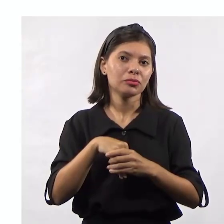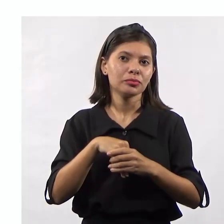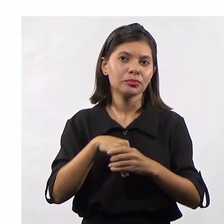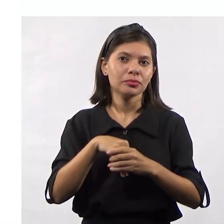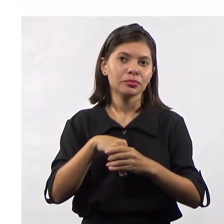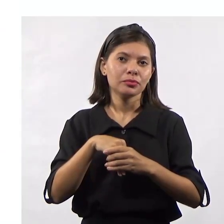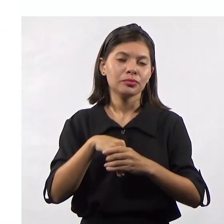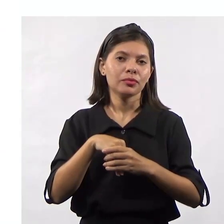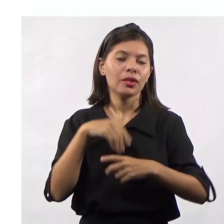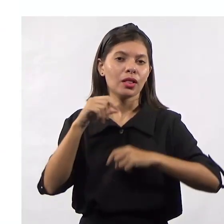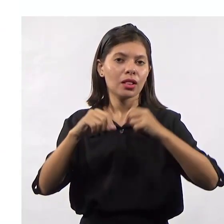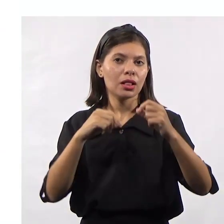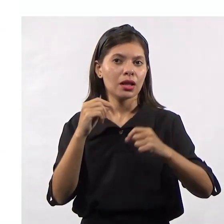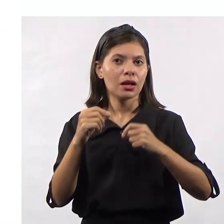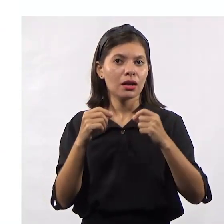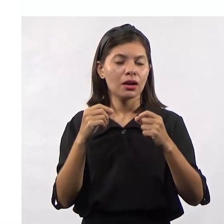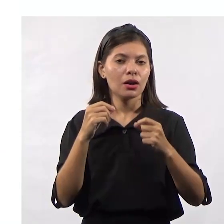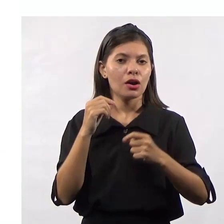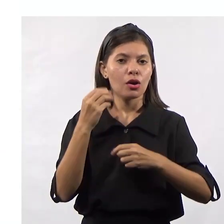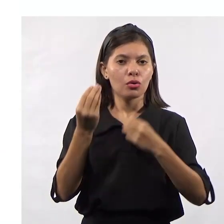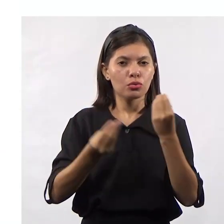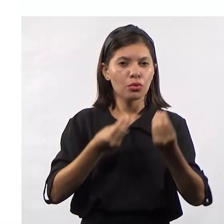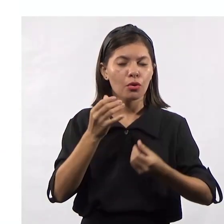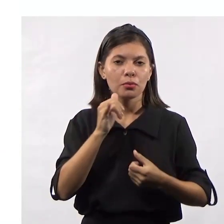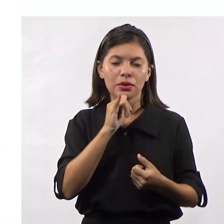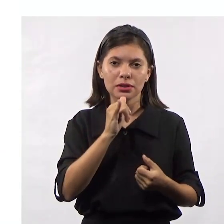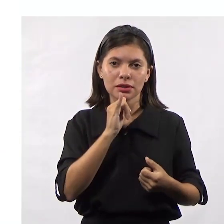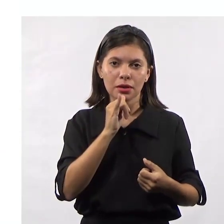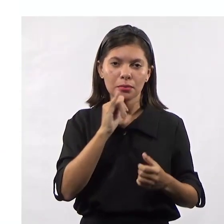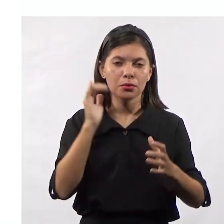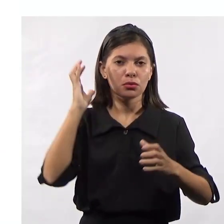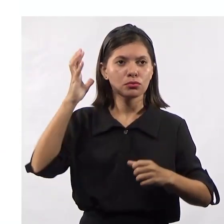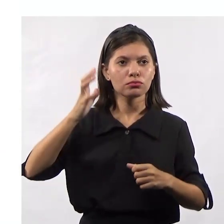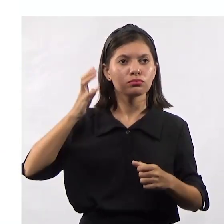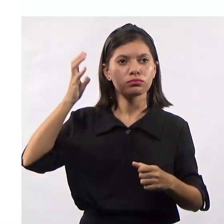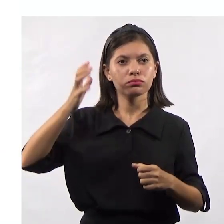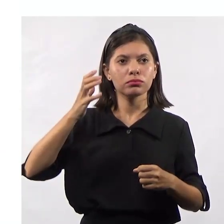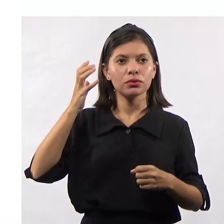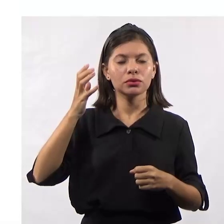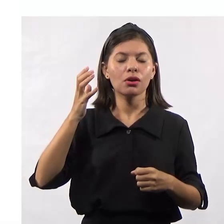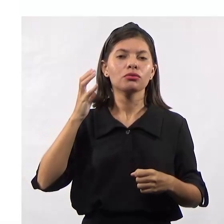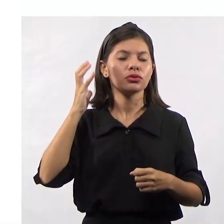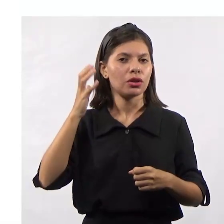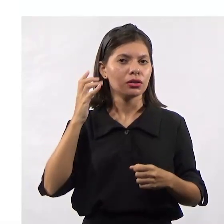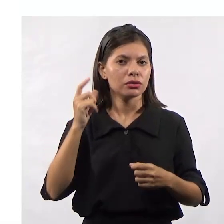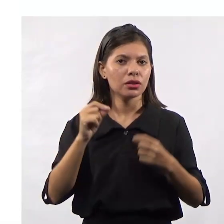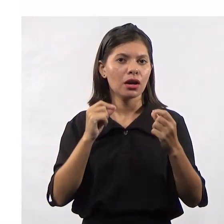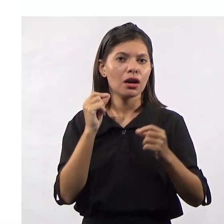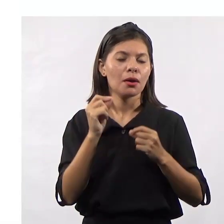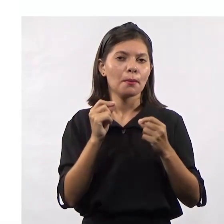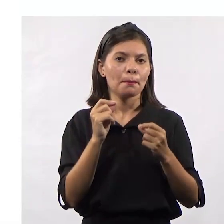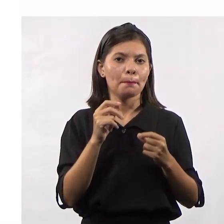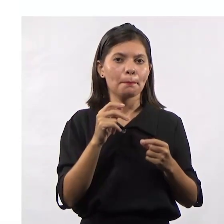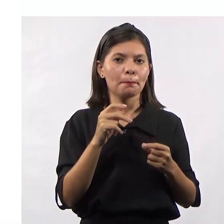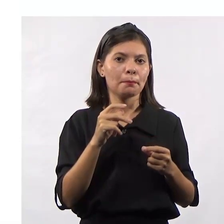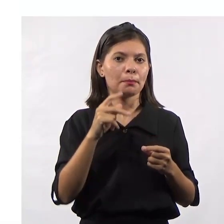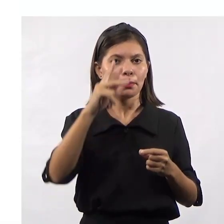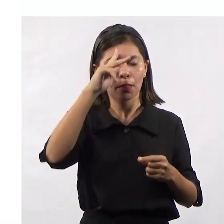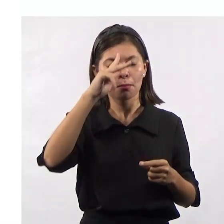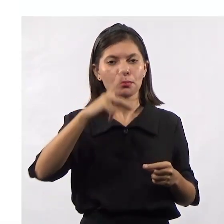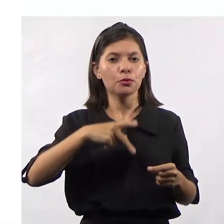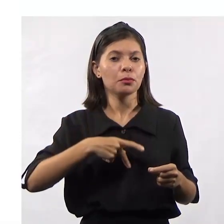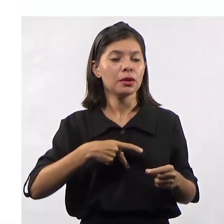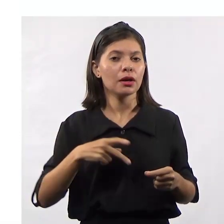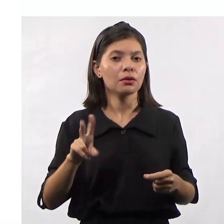demandas, tais como a realização de uma audiência pública pode acontecer, tá? Principalmente quando o valor